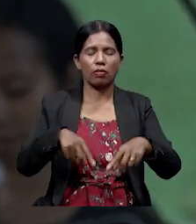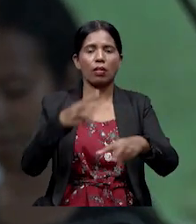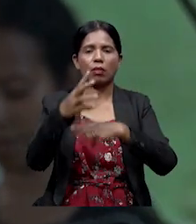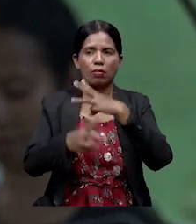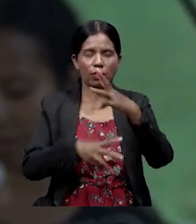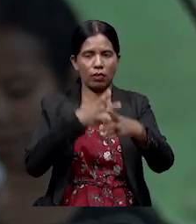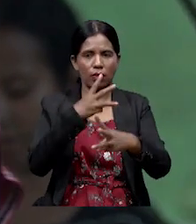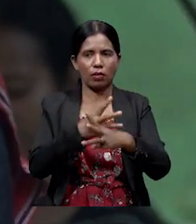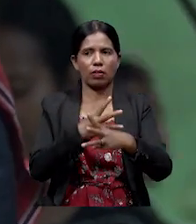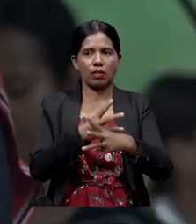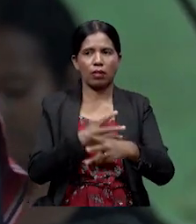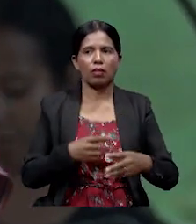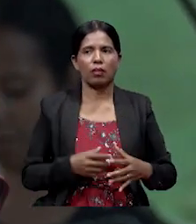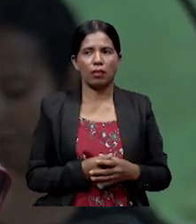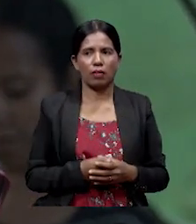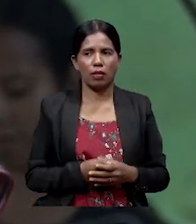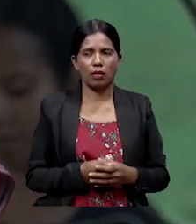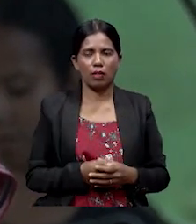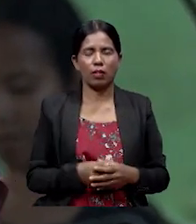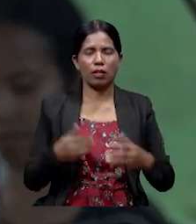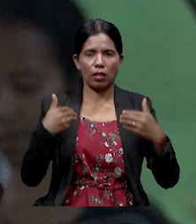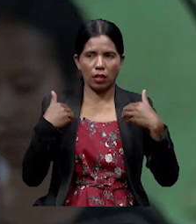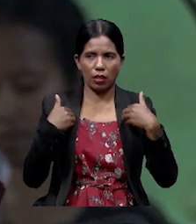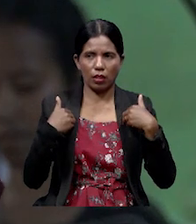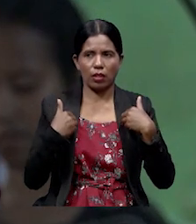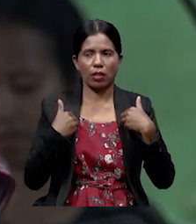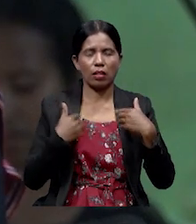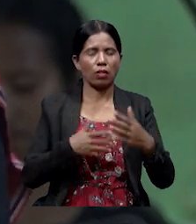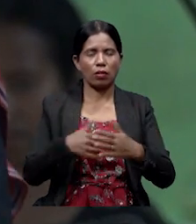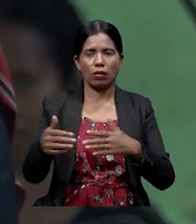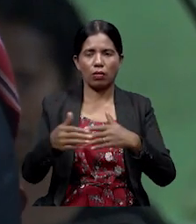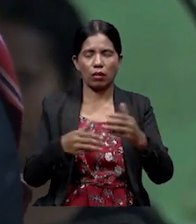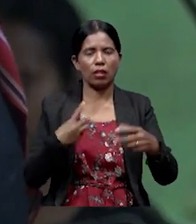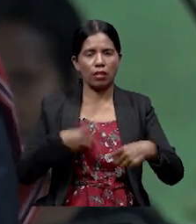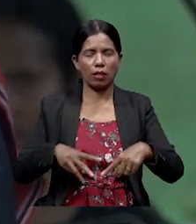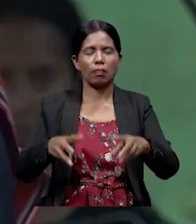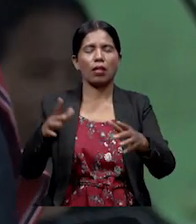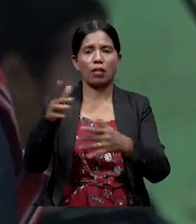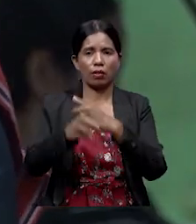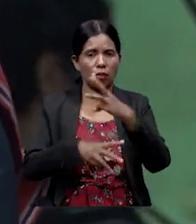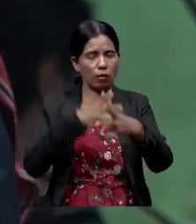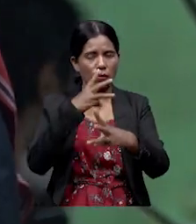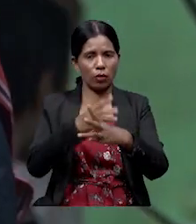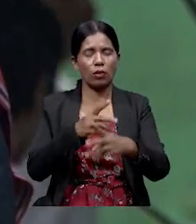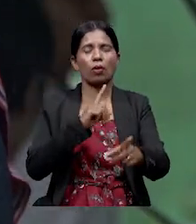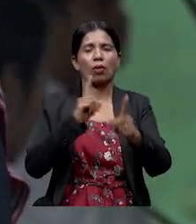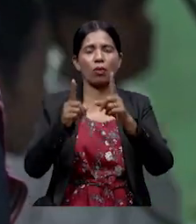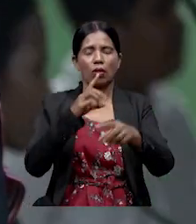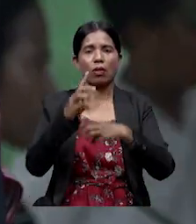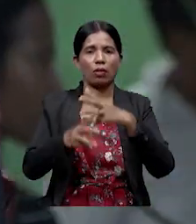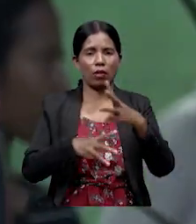tesouro na mão para poderem, em qualquer ponto do mundo, usando o português,